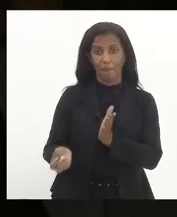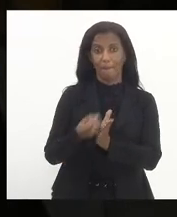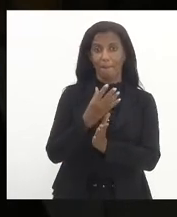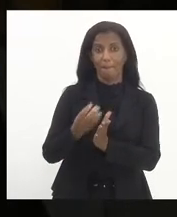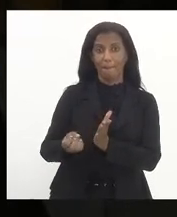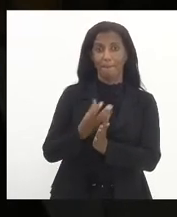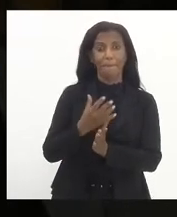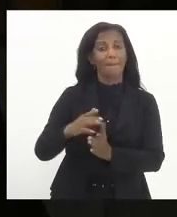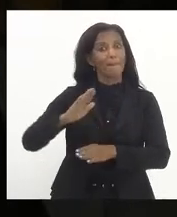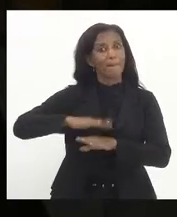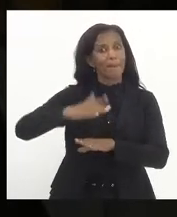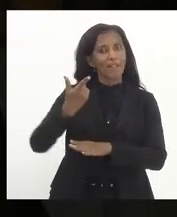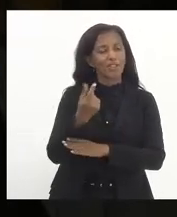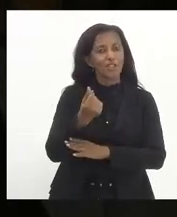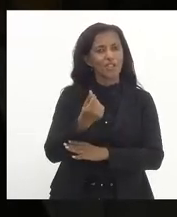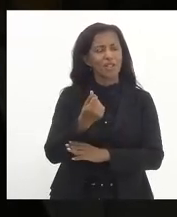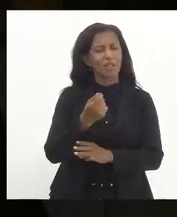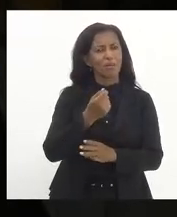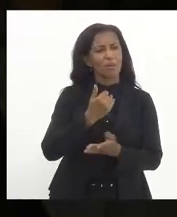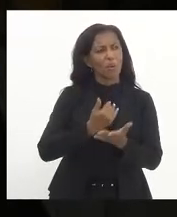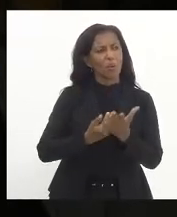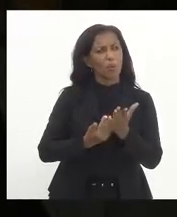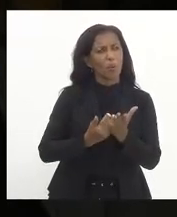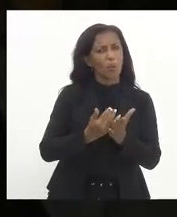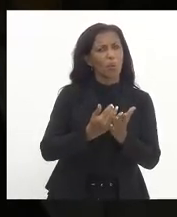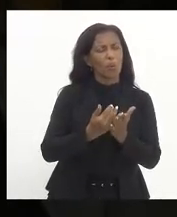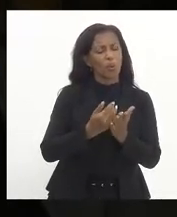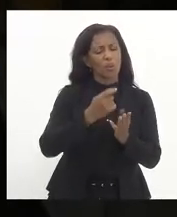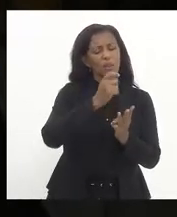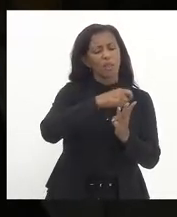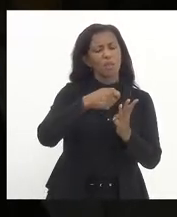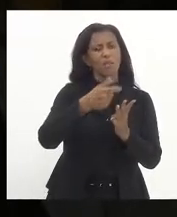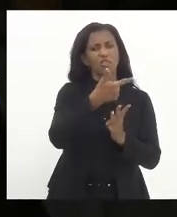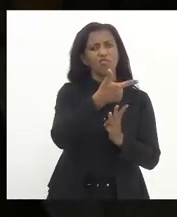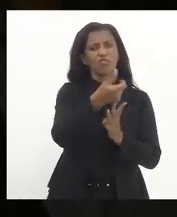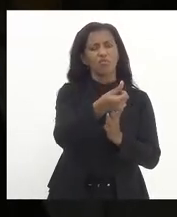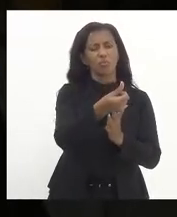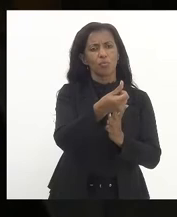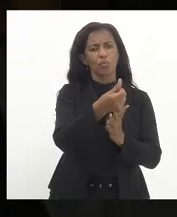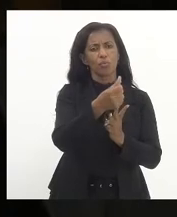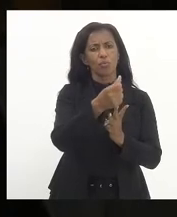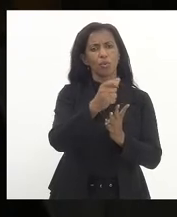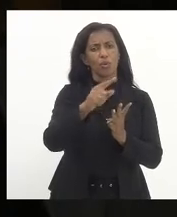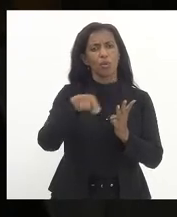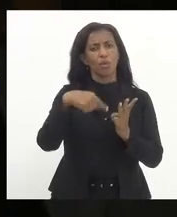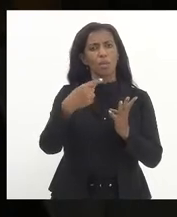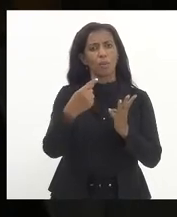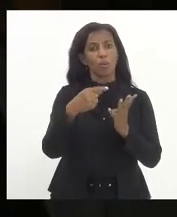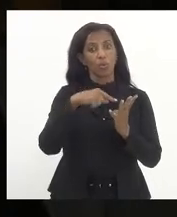dinheiro, né, no primeiro trimestre de 2021, no segundo trimestre de